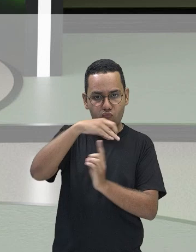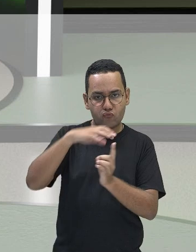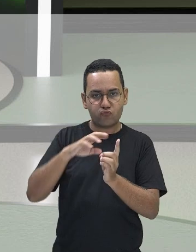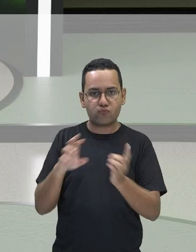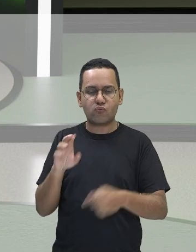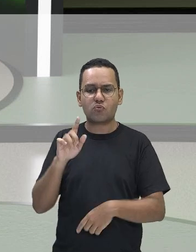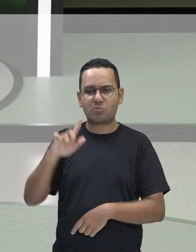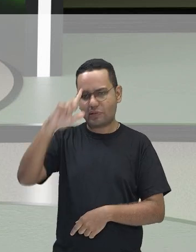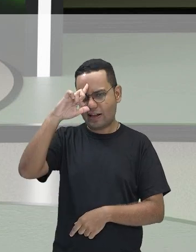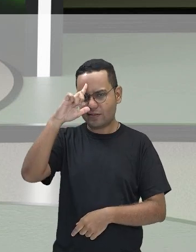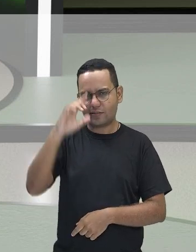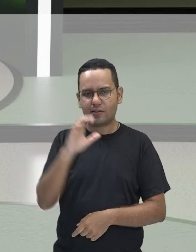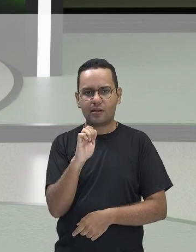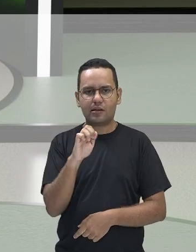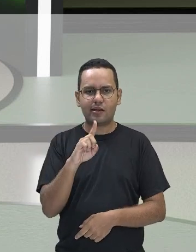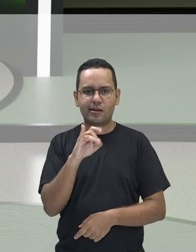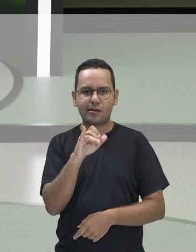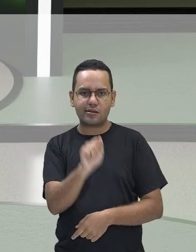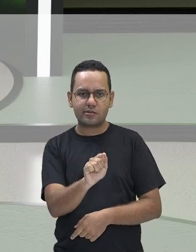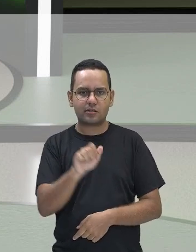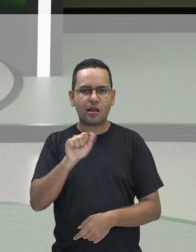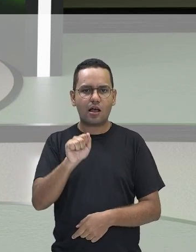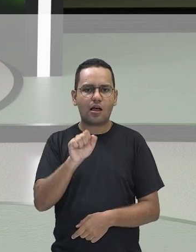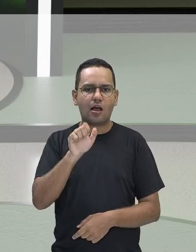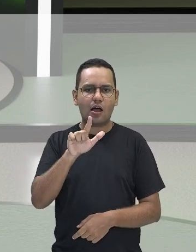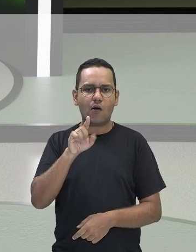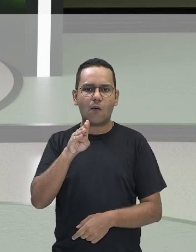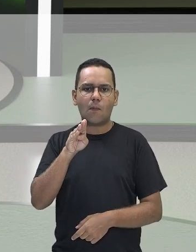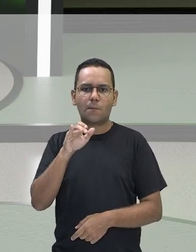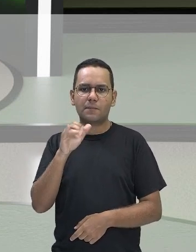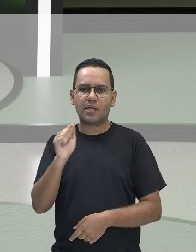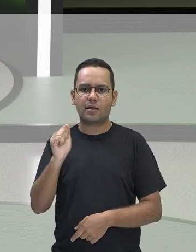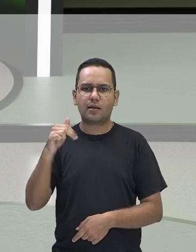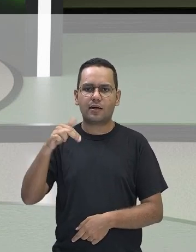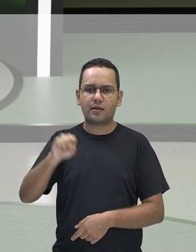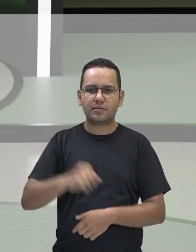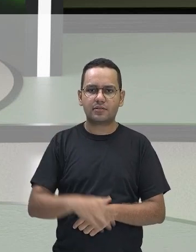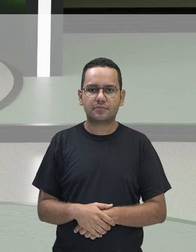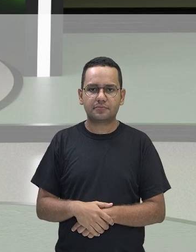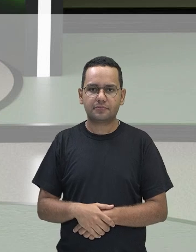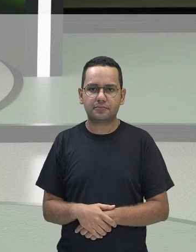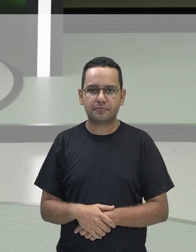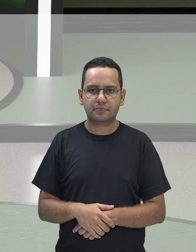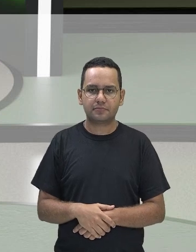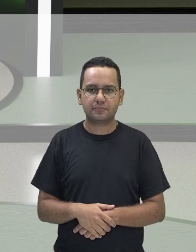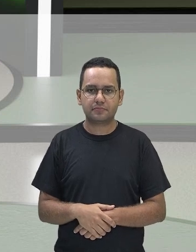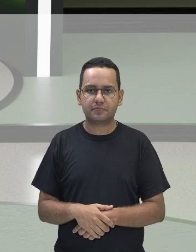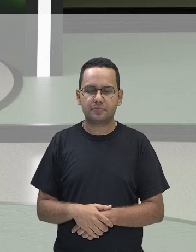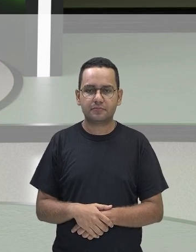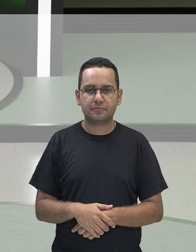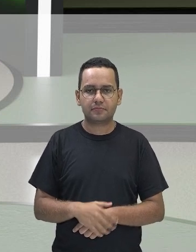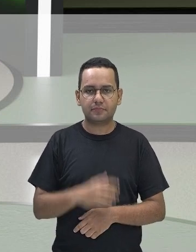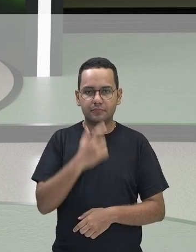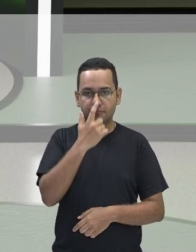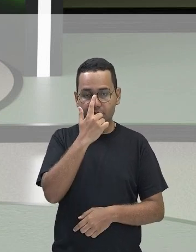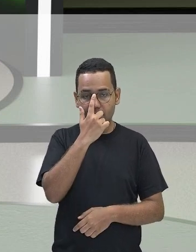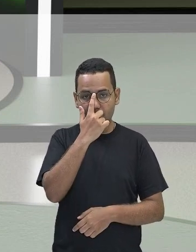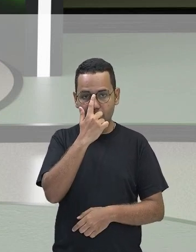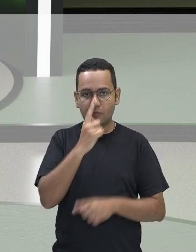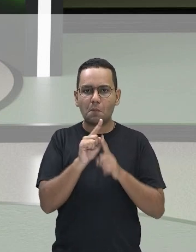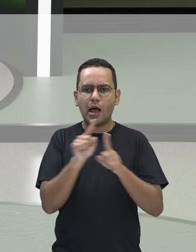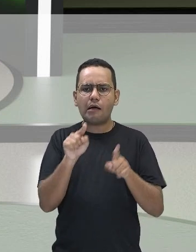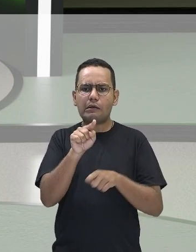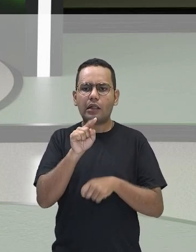albicans, ou Candida albicans, tá bom? Não tem tanto problema aí relacionado à pronúncia, certo? Isso aí é um fungo,